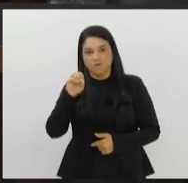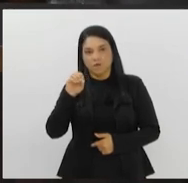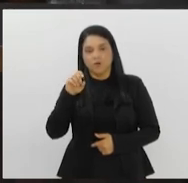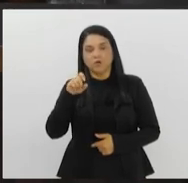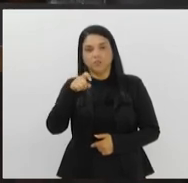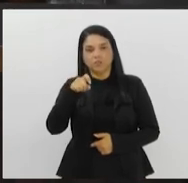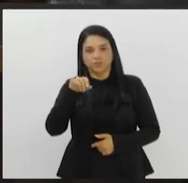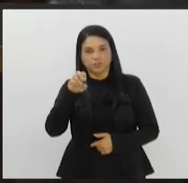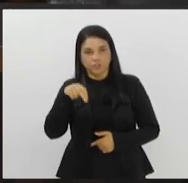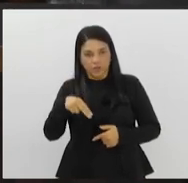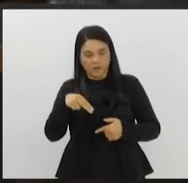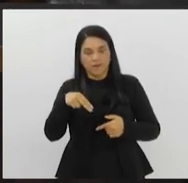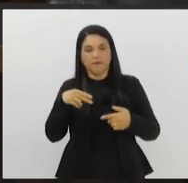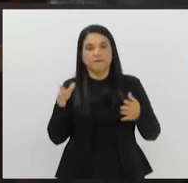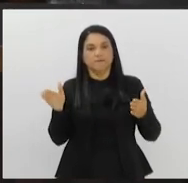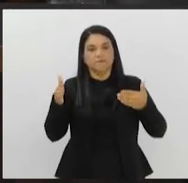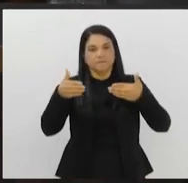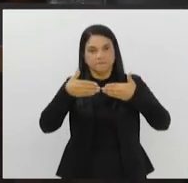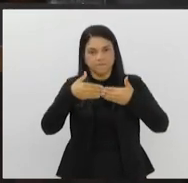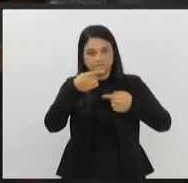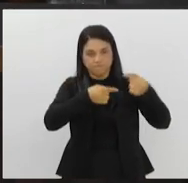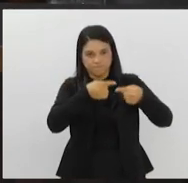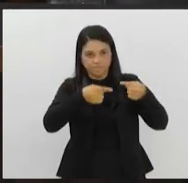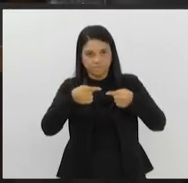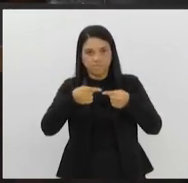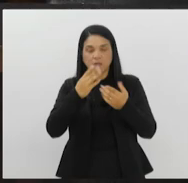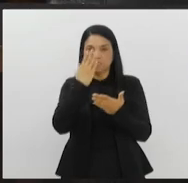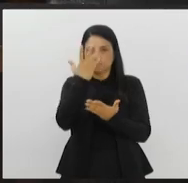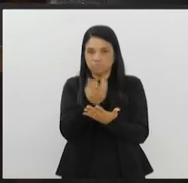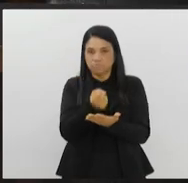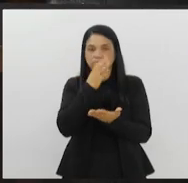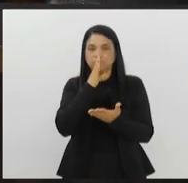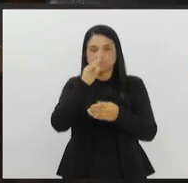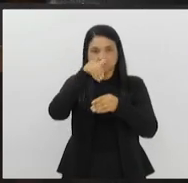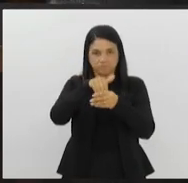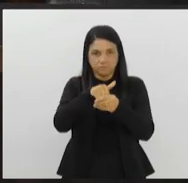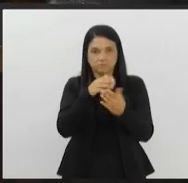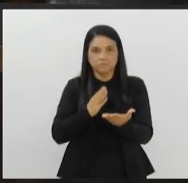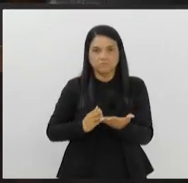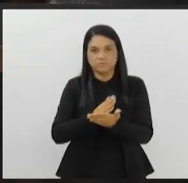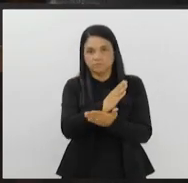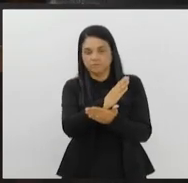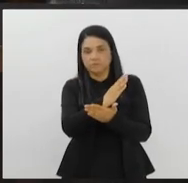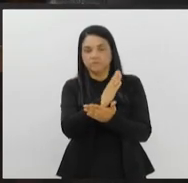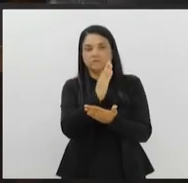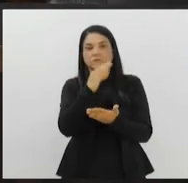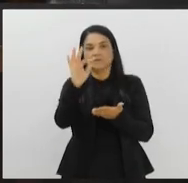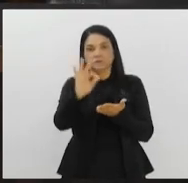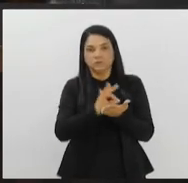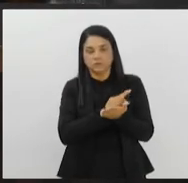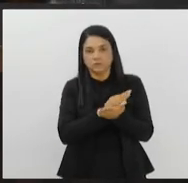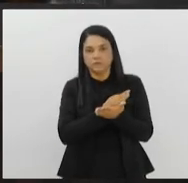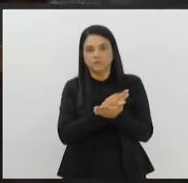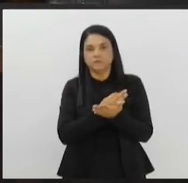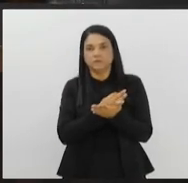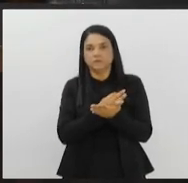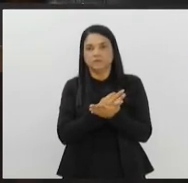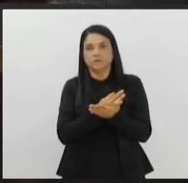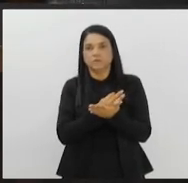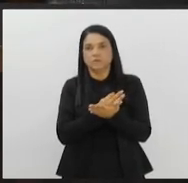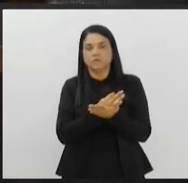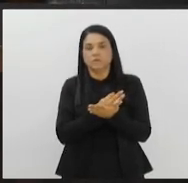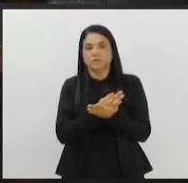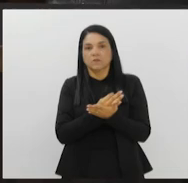queira discutir, encerrada a discussão. Em votação, senhores que aprovam, permaneçam como estão. Aprovado, vai autógrafo.